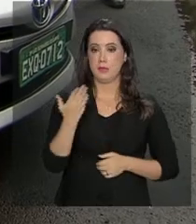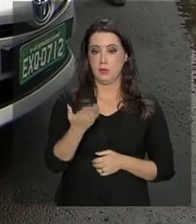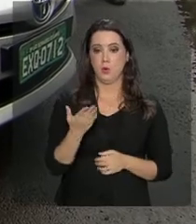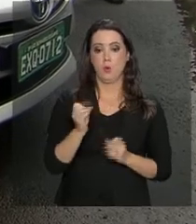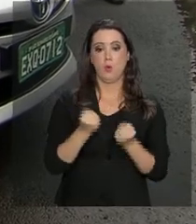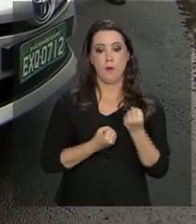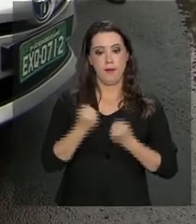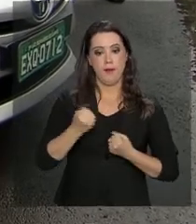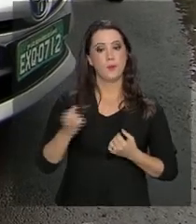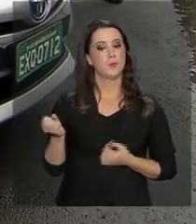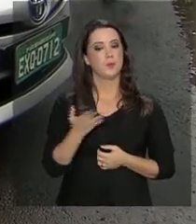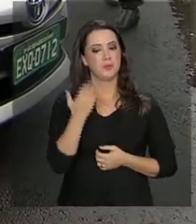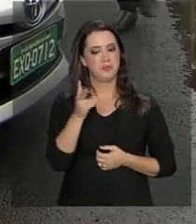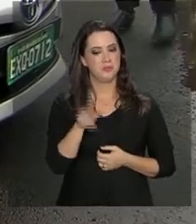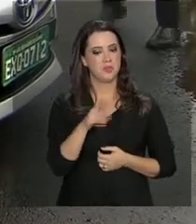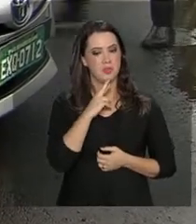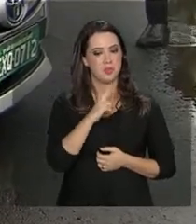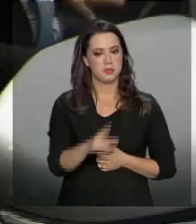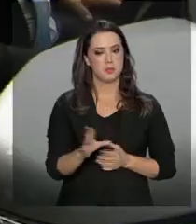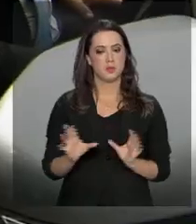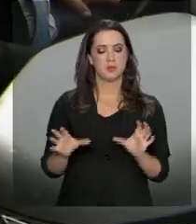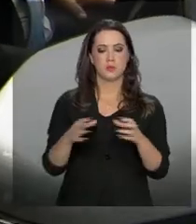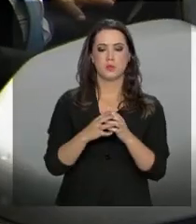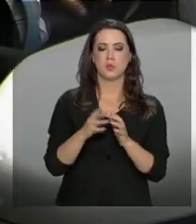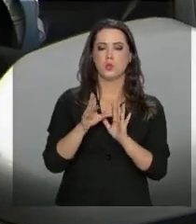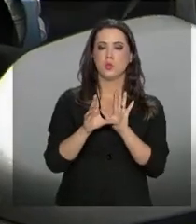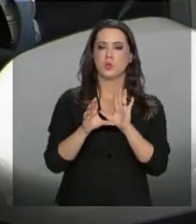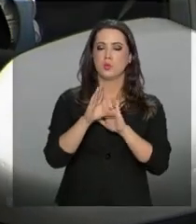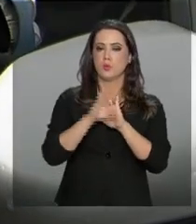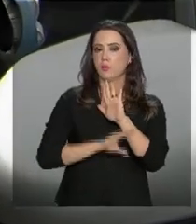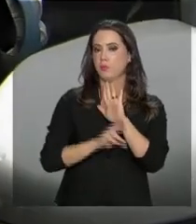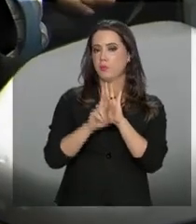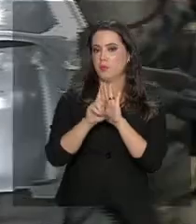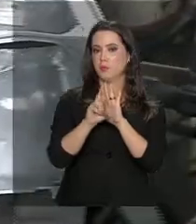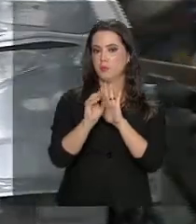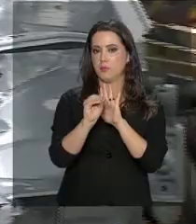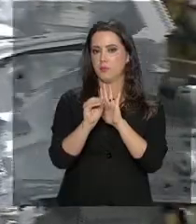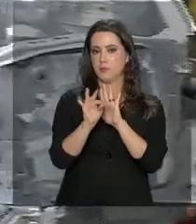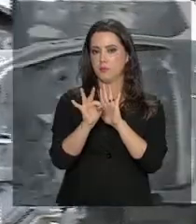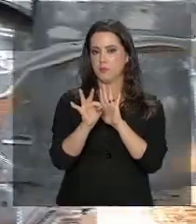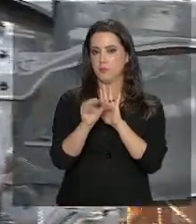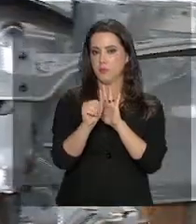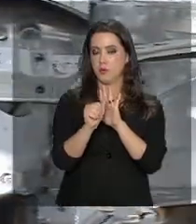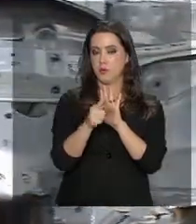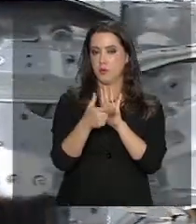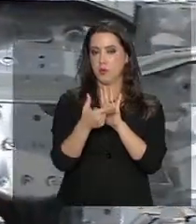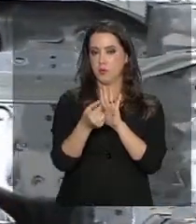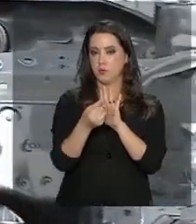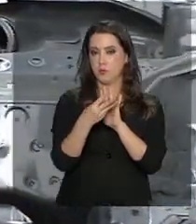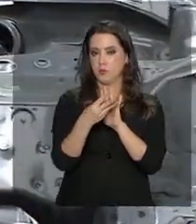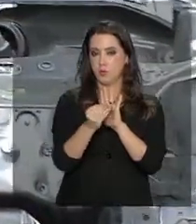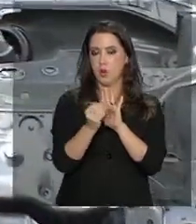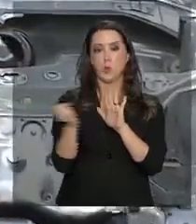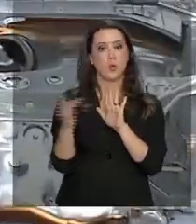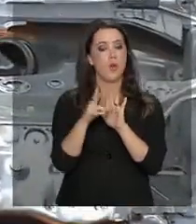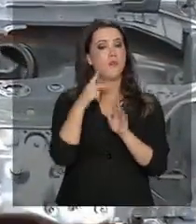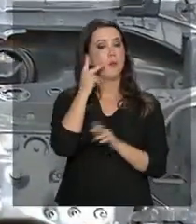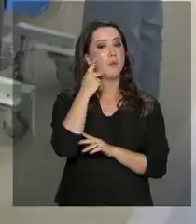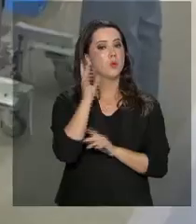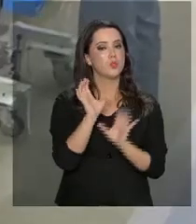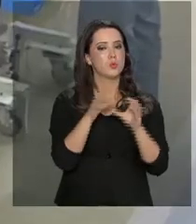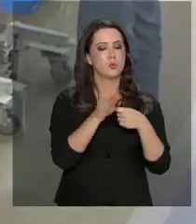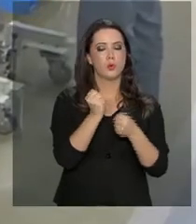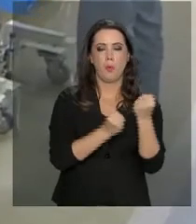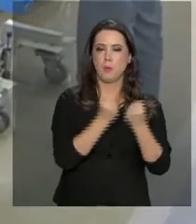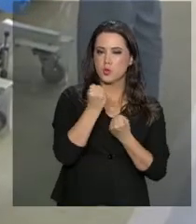do veículo já é um dos resultados do programa rota 2030 a nova política industrial para o setor automotivo